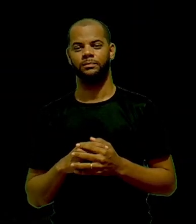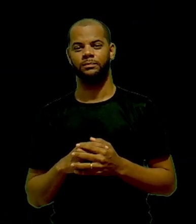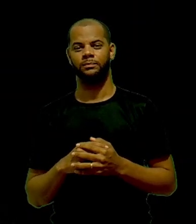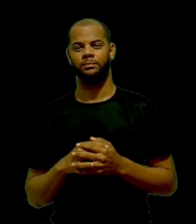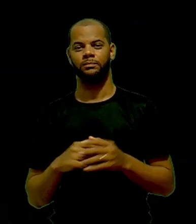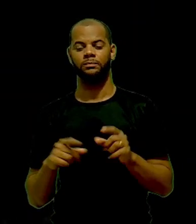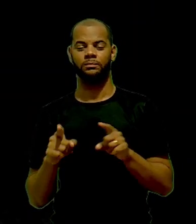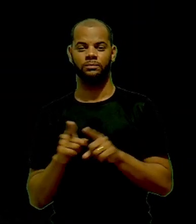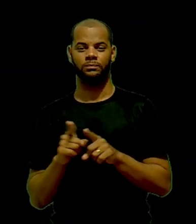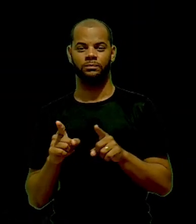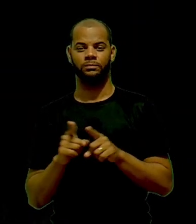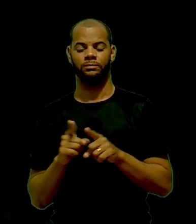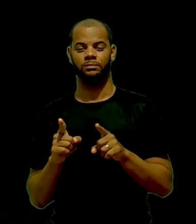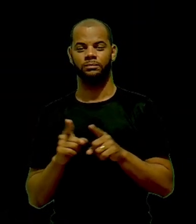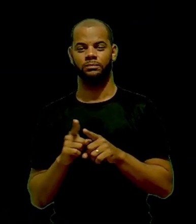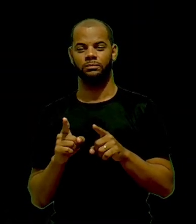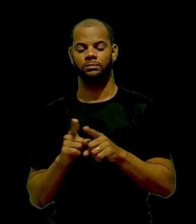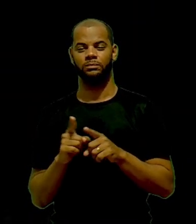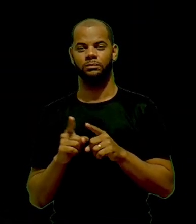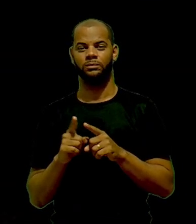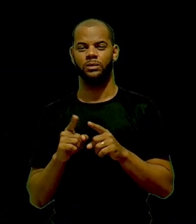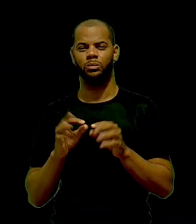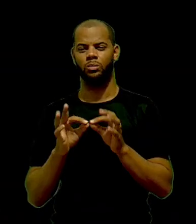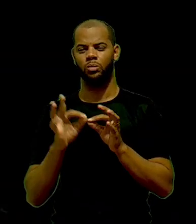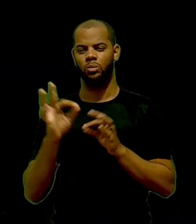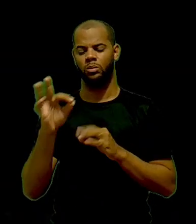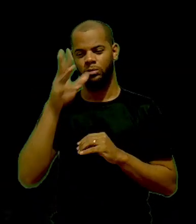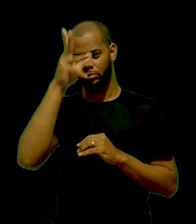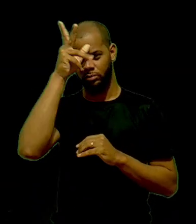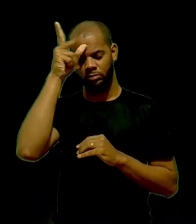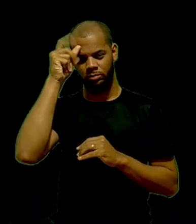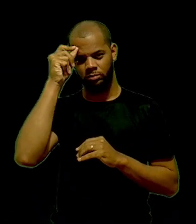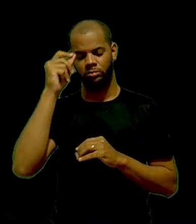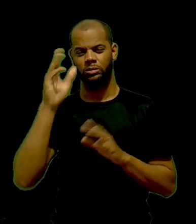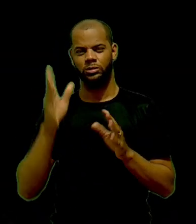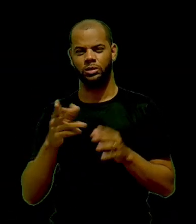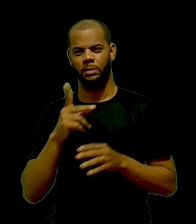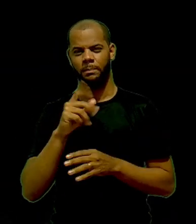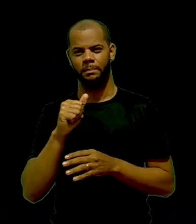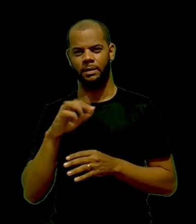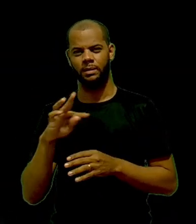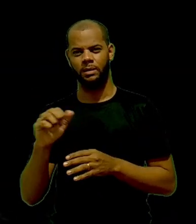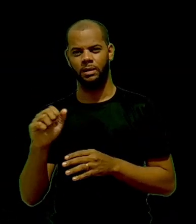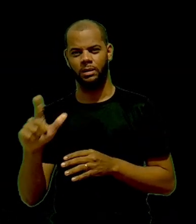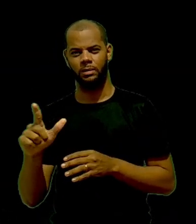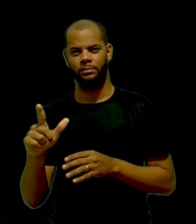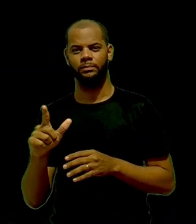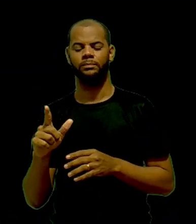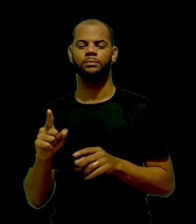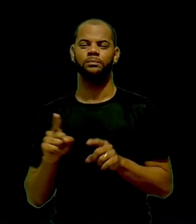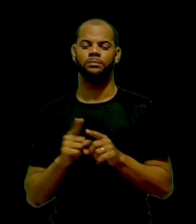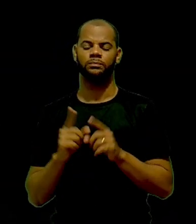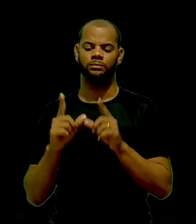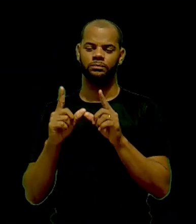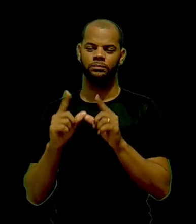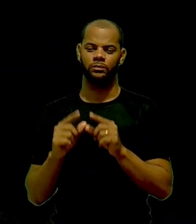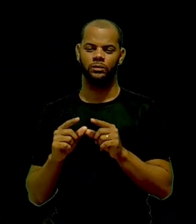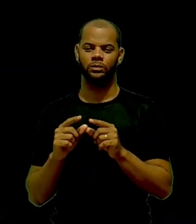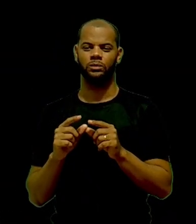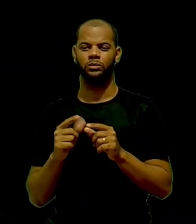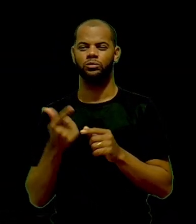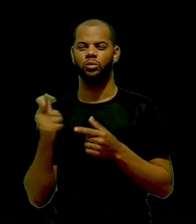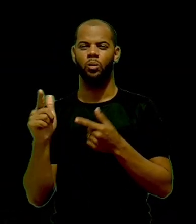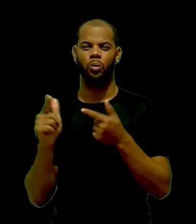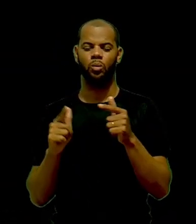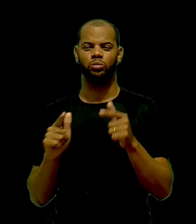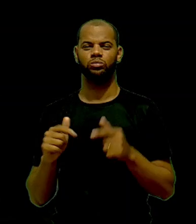Pode suprir localidades remotas, como a Amazônia, Pantanal, já falei sobre isso, diminuindo a dependência de